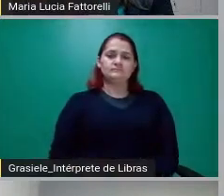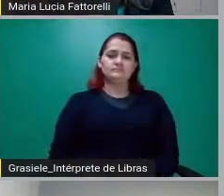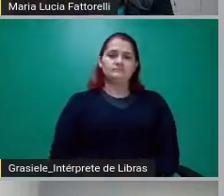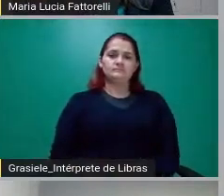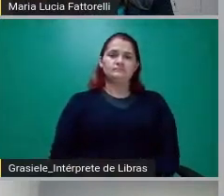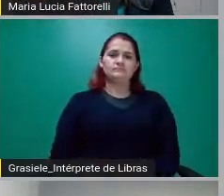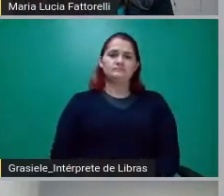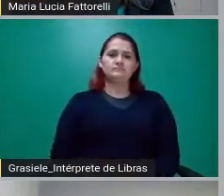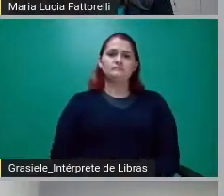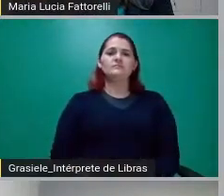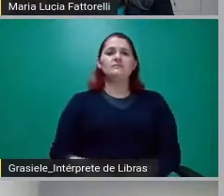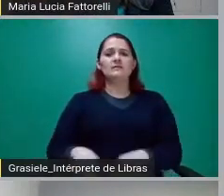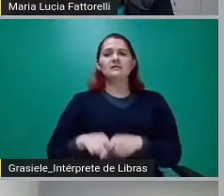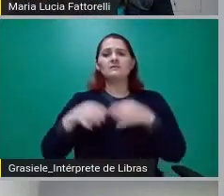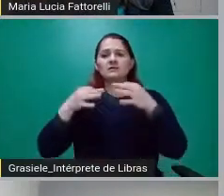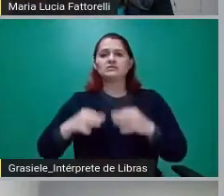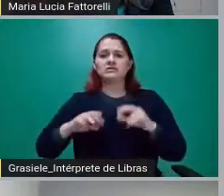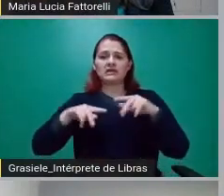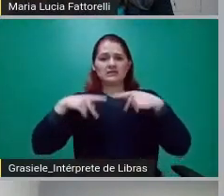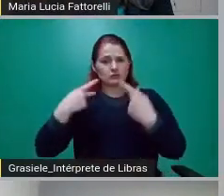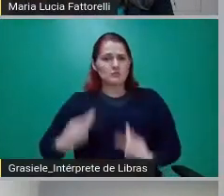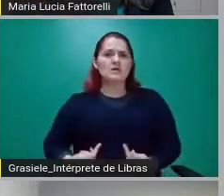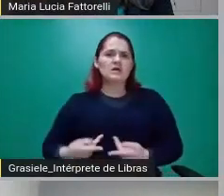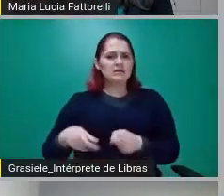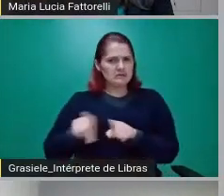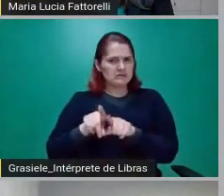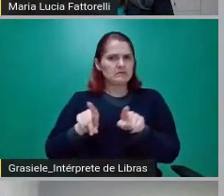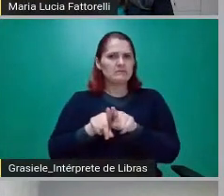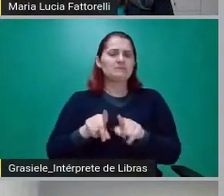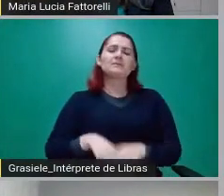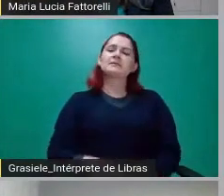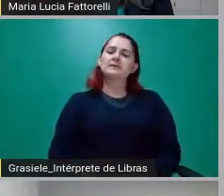e na dignidade humana, como disse.